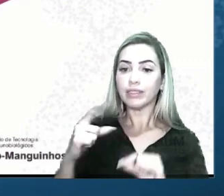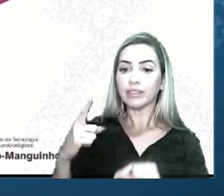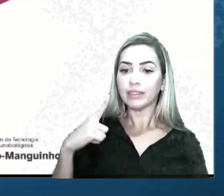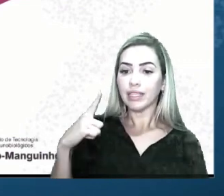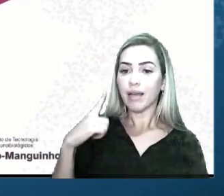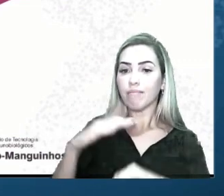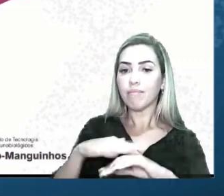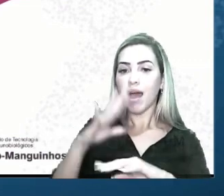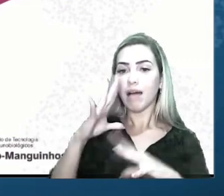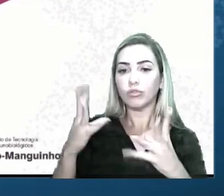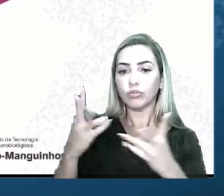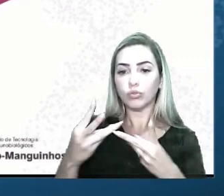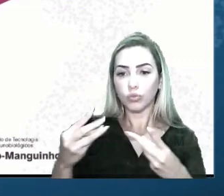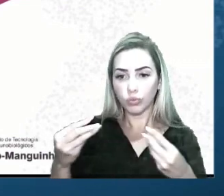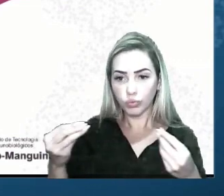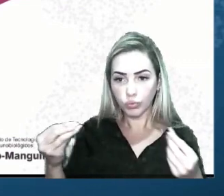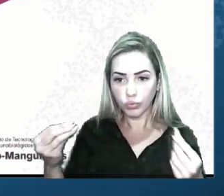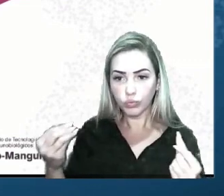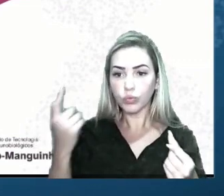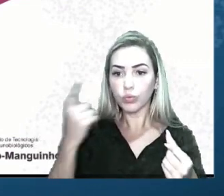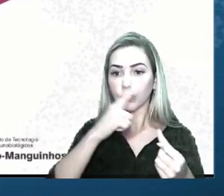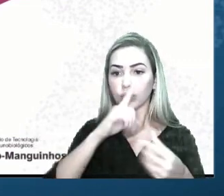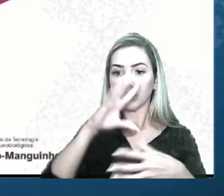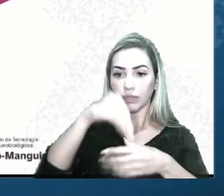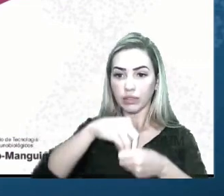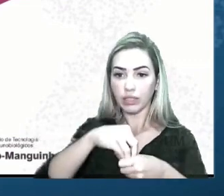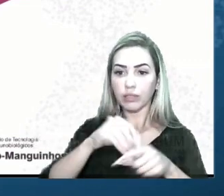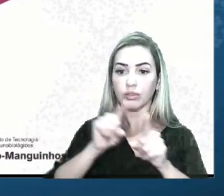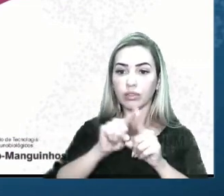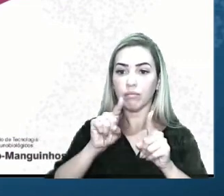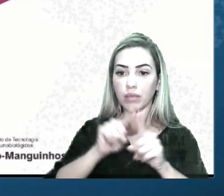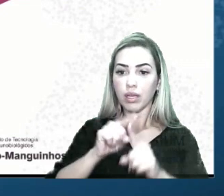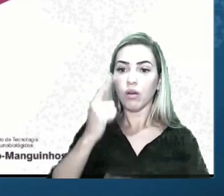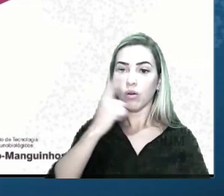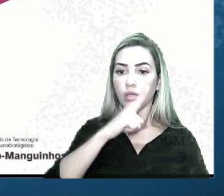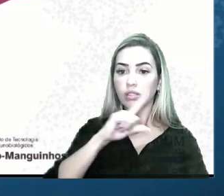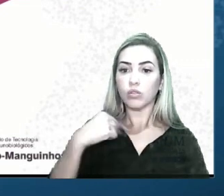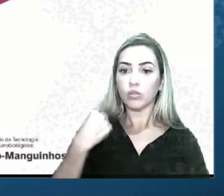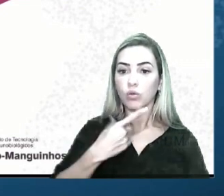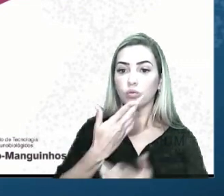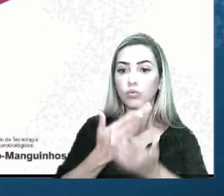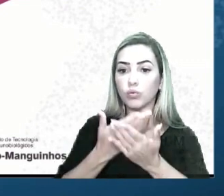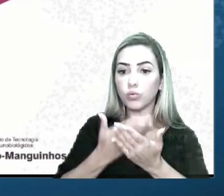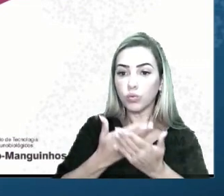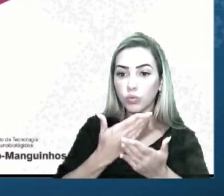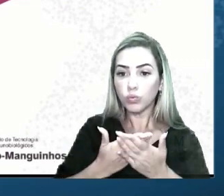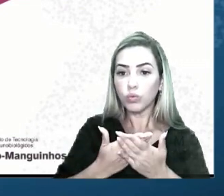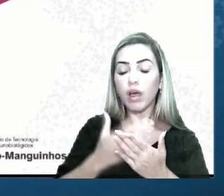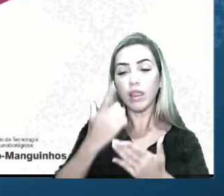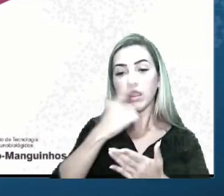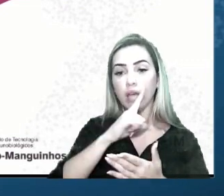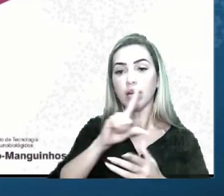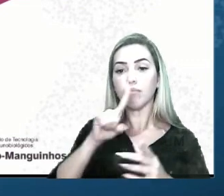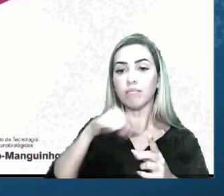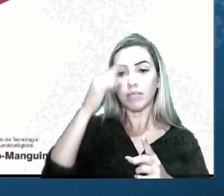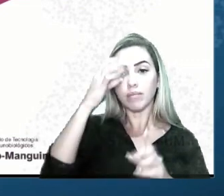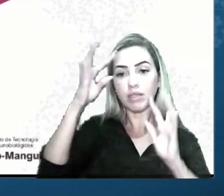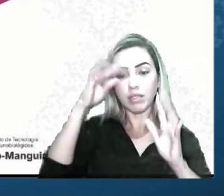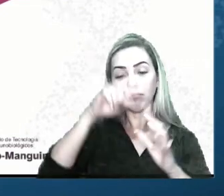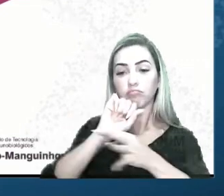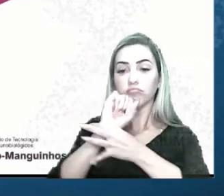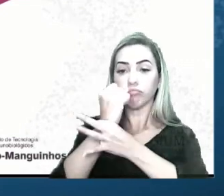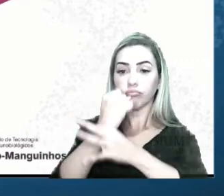mais solúvel, um composto mais solúvel. Então, nos nossos estudos, foram considerados seguros,